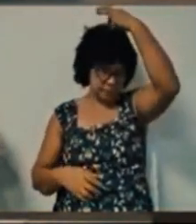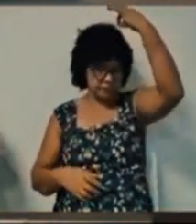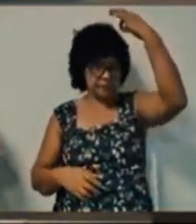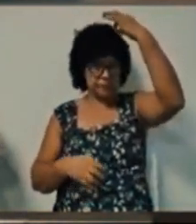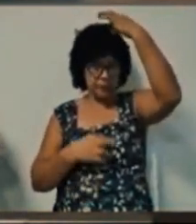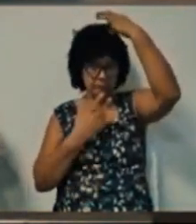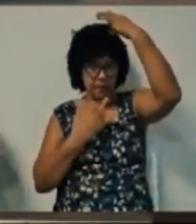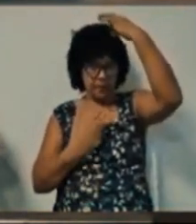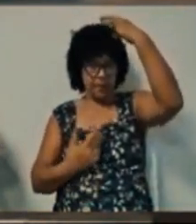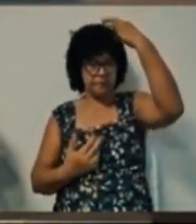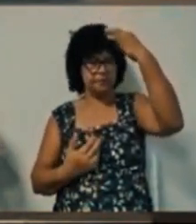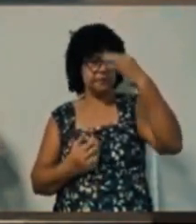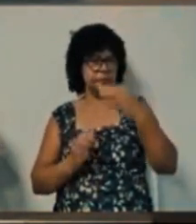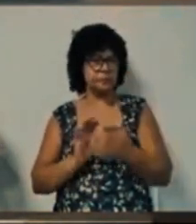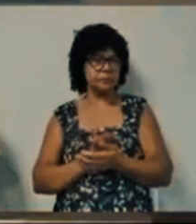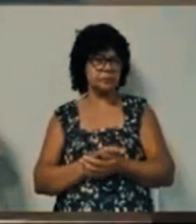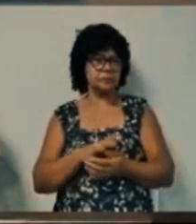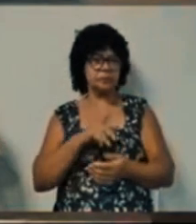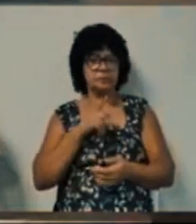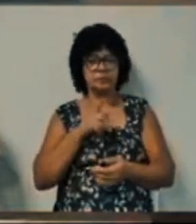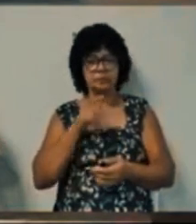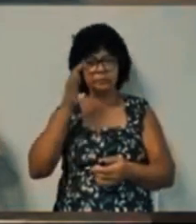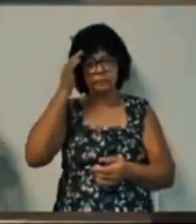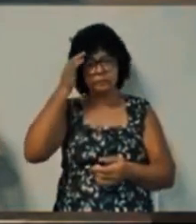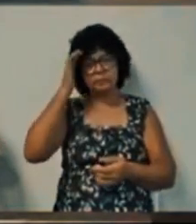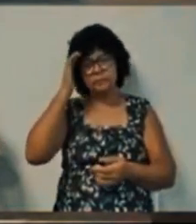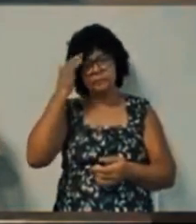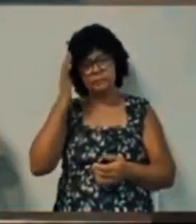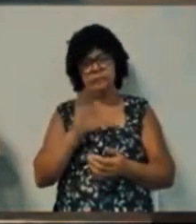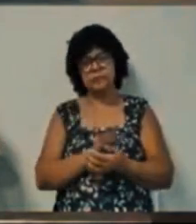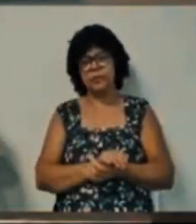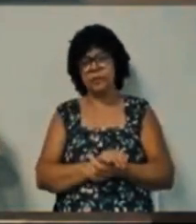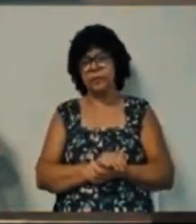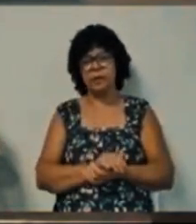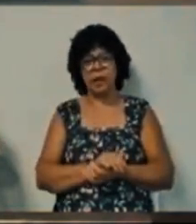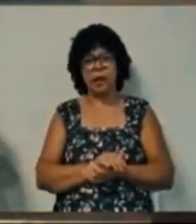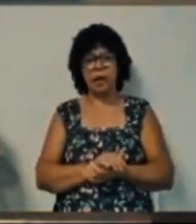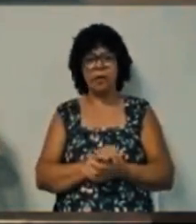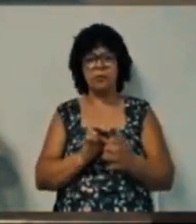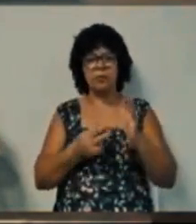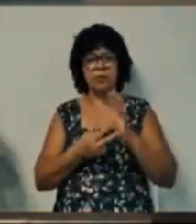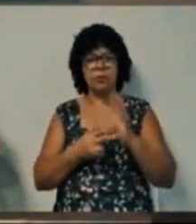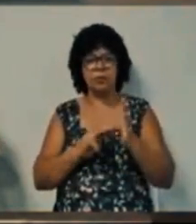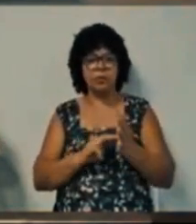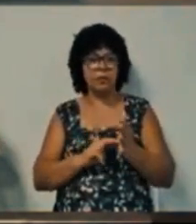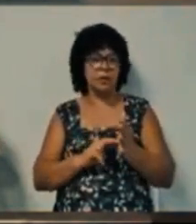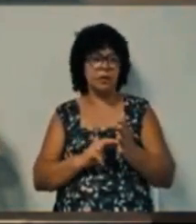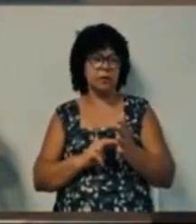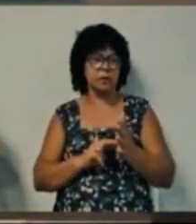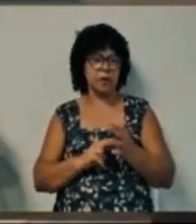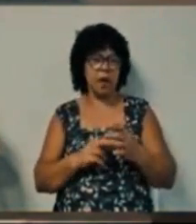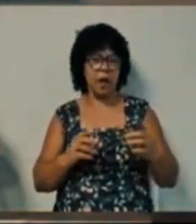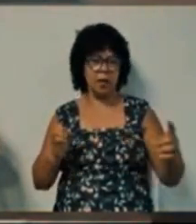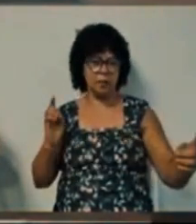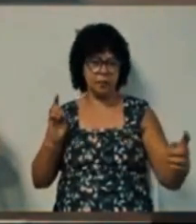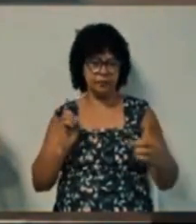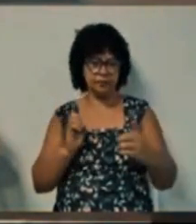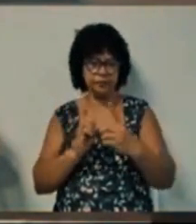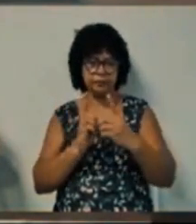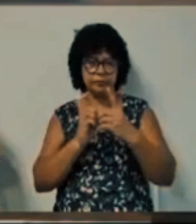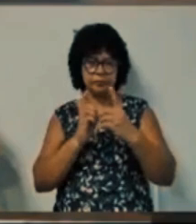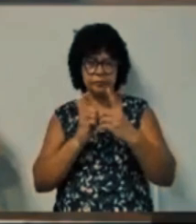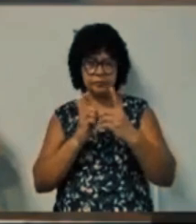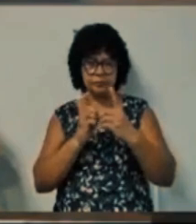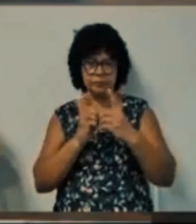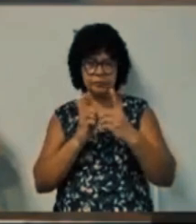Quando a igreja entende essa visão, quando a igreja ela vai ao encontro das